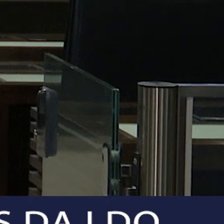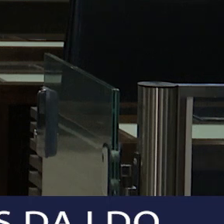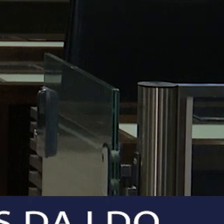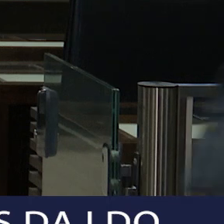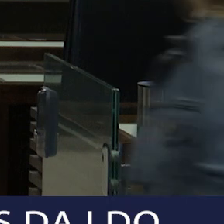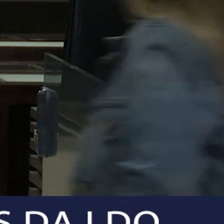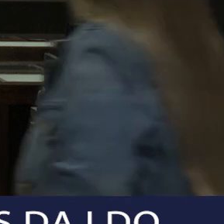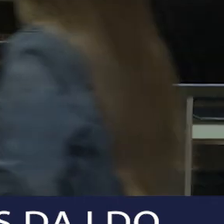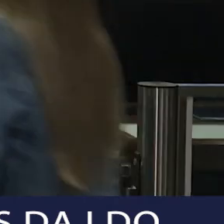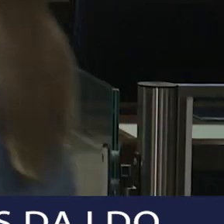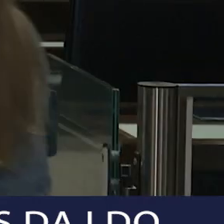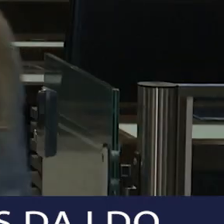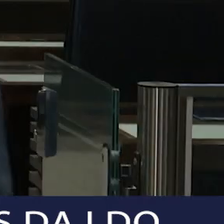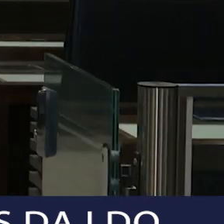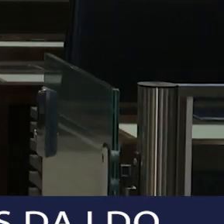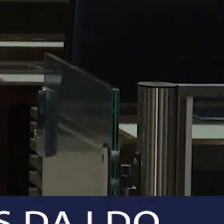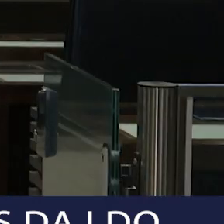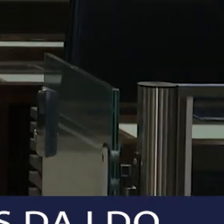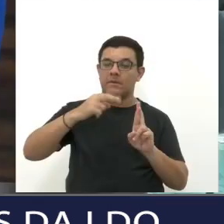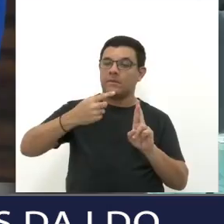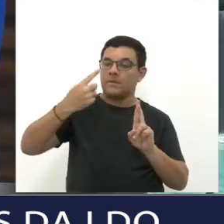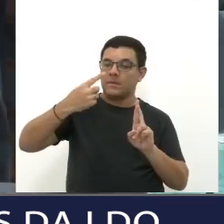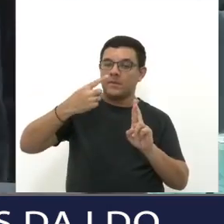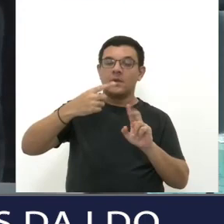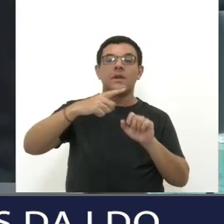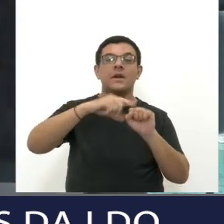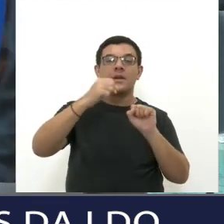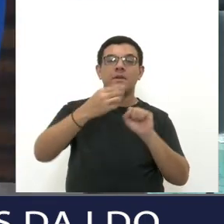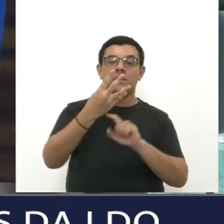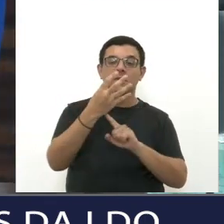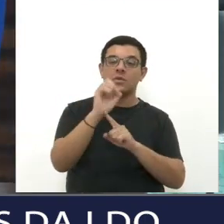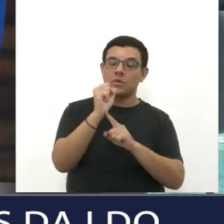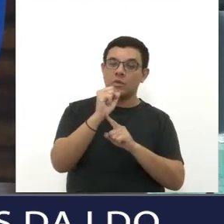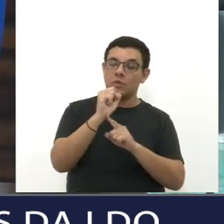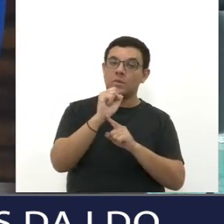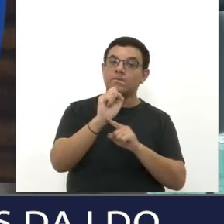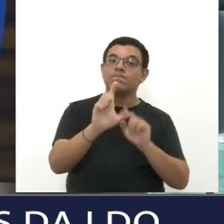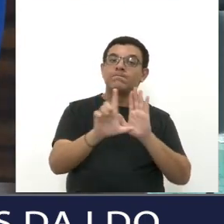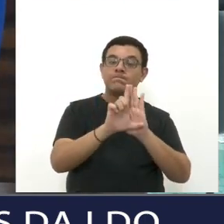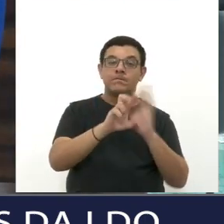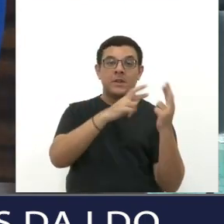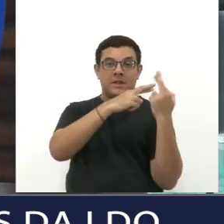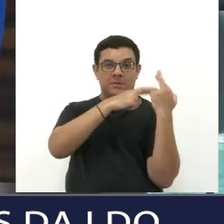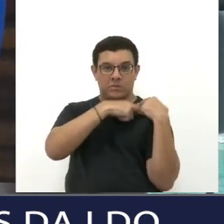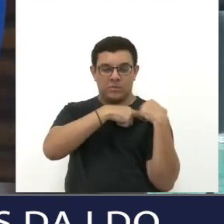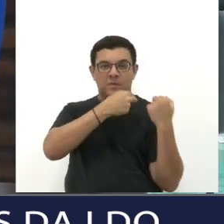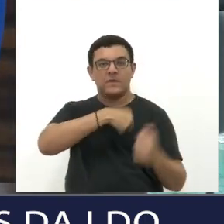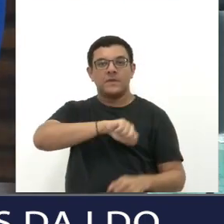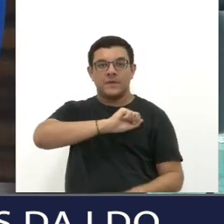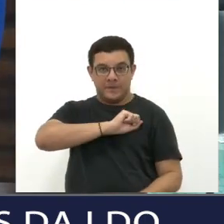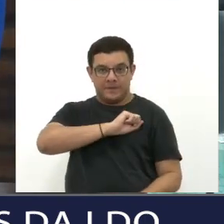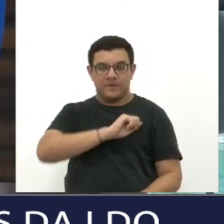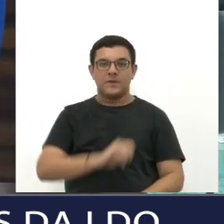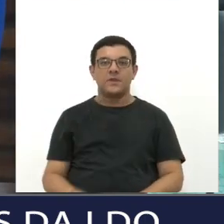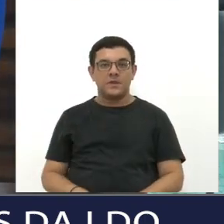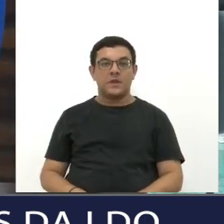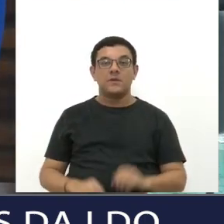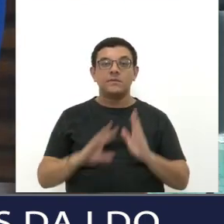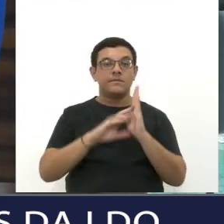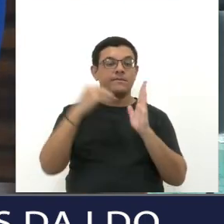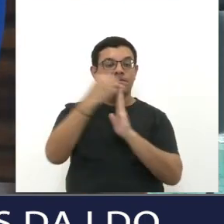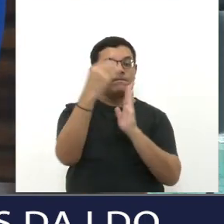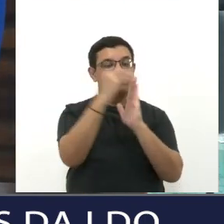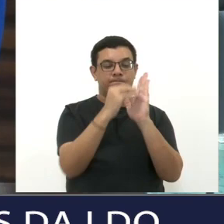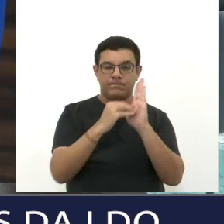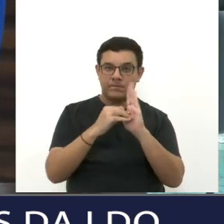não ultrapassar os limites, trabalhar sempre dentro deles. O presidente da LDO, Geraldo Celestino, do Partido Mobiliza, enfatizou a importância